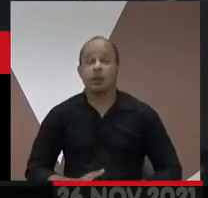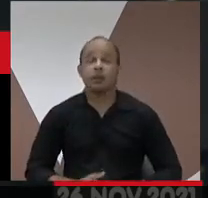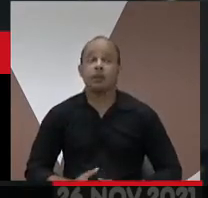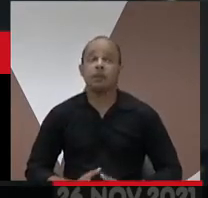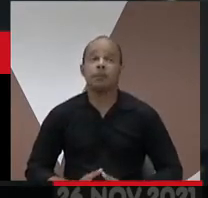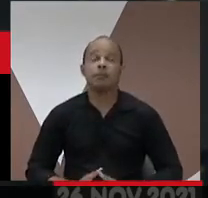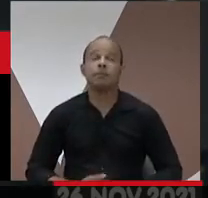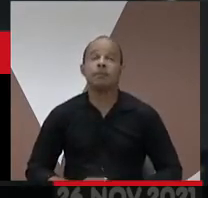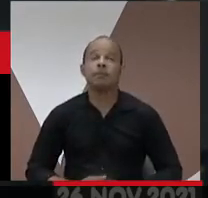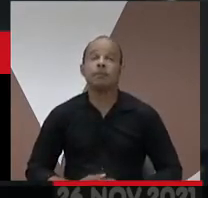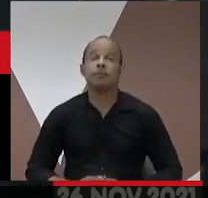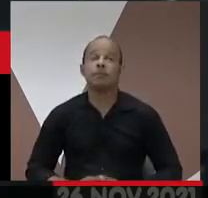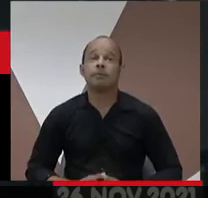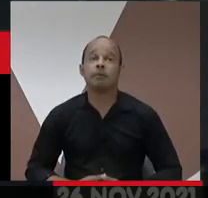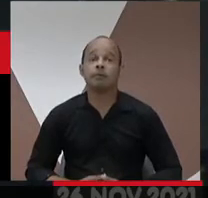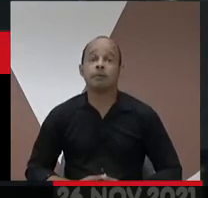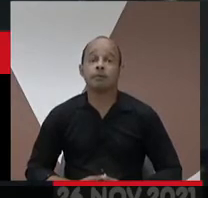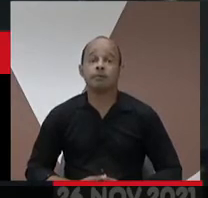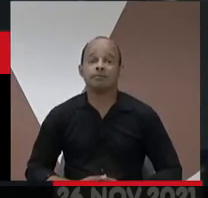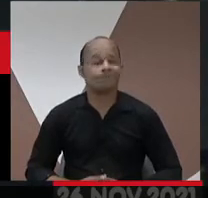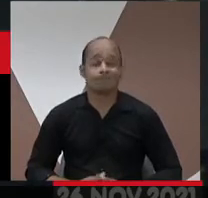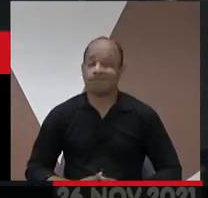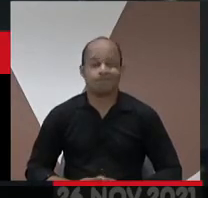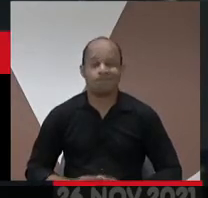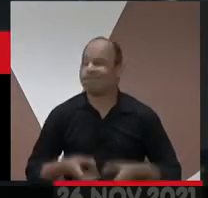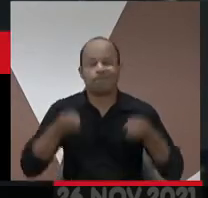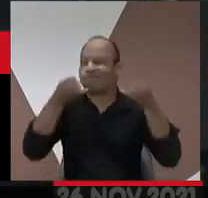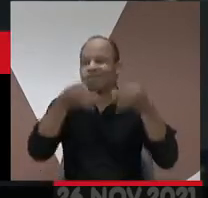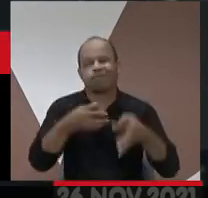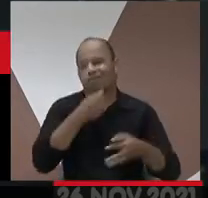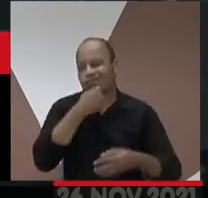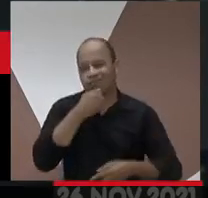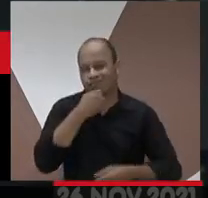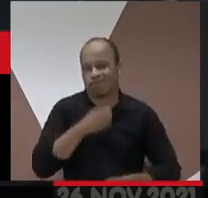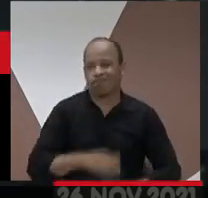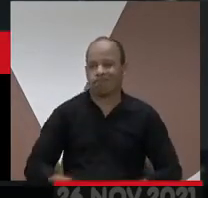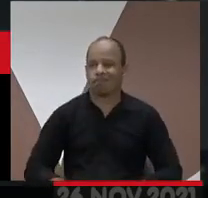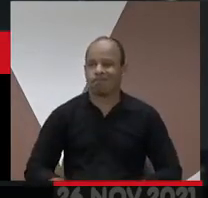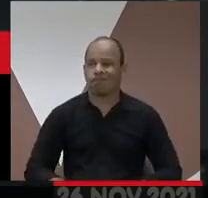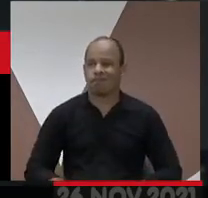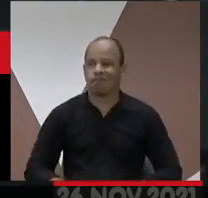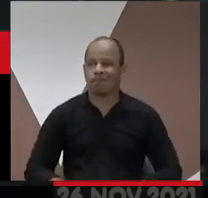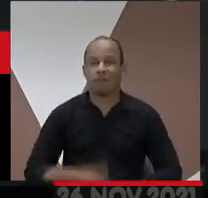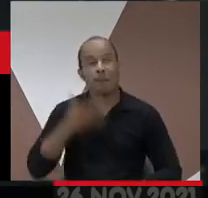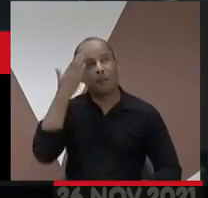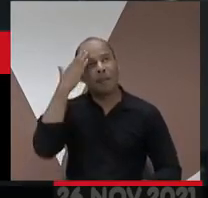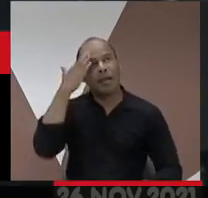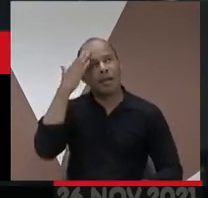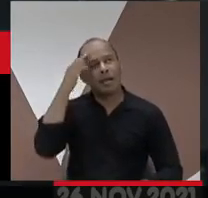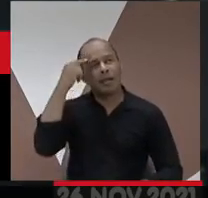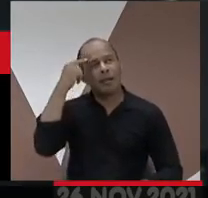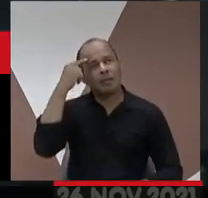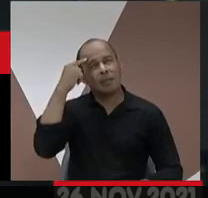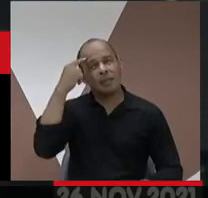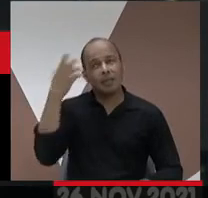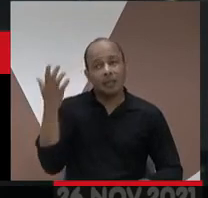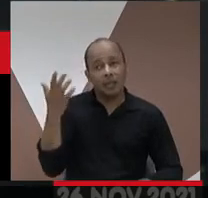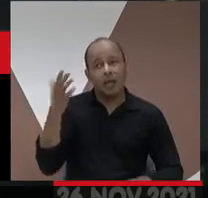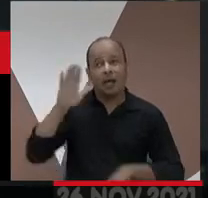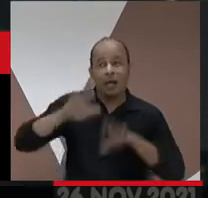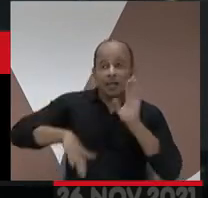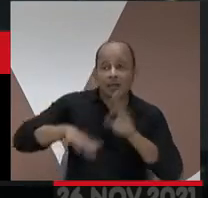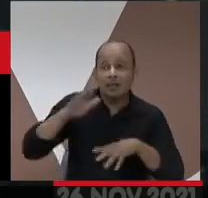E isso não é explicado, né? Parece que vai acabar com o Rola Moça. O Rola Moça passa na